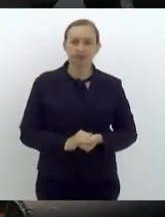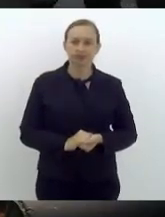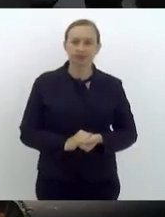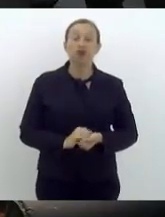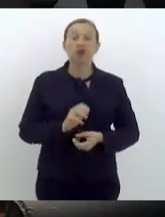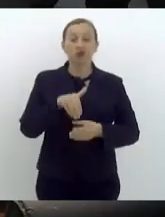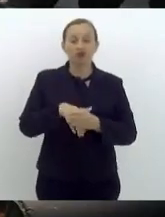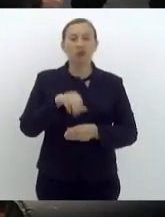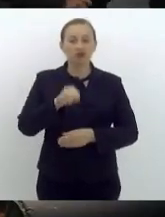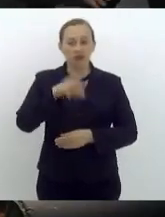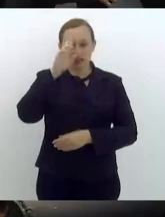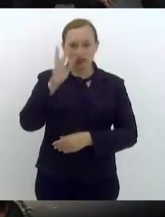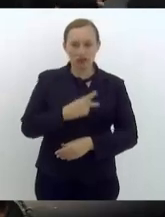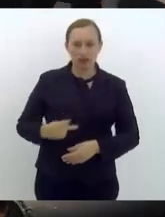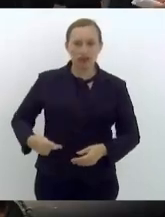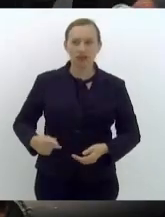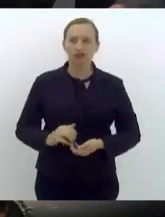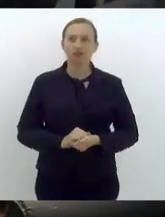Voto sim, senhora presidente.